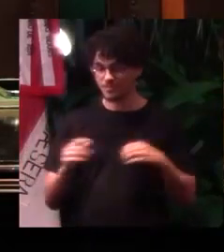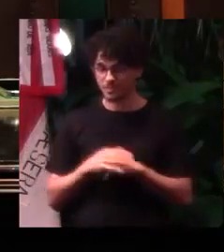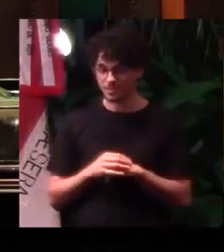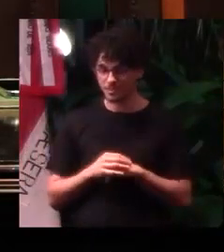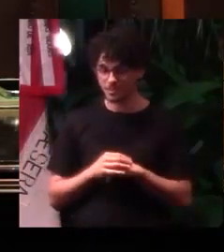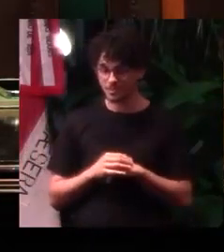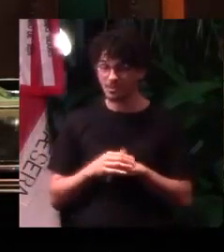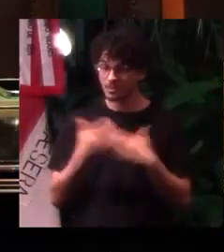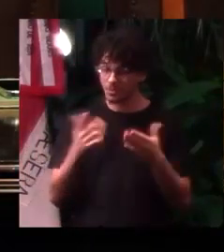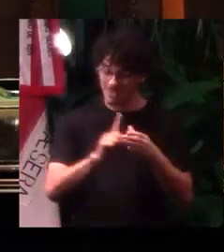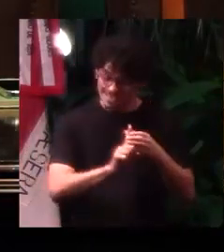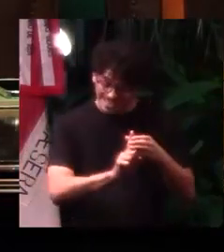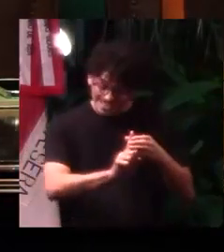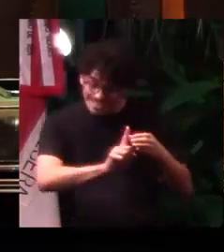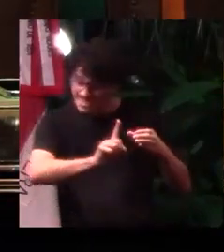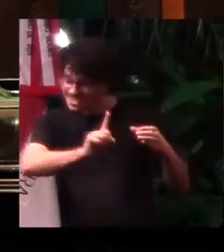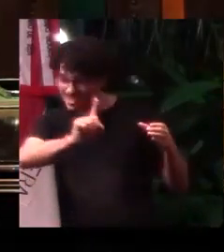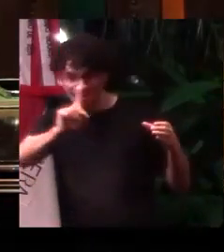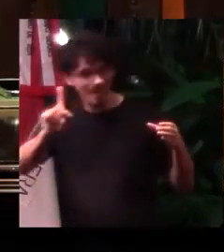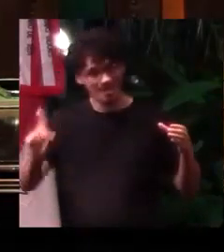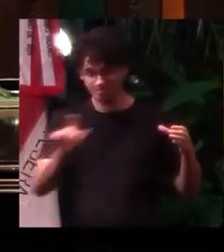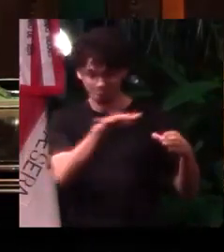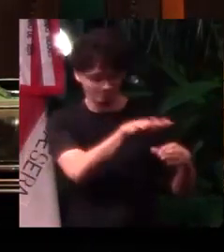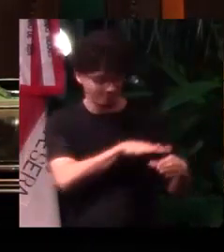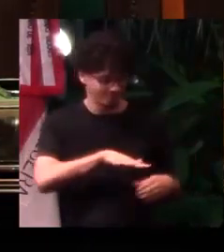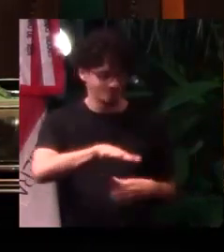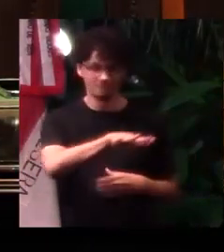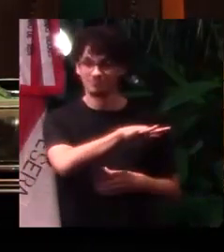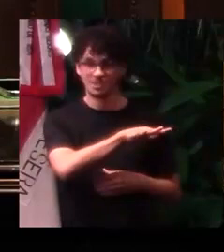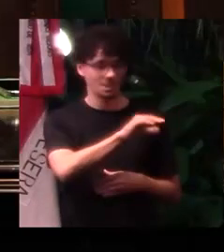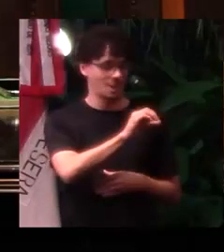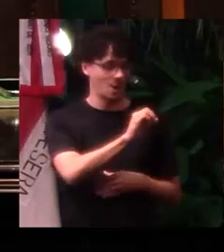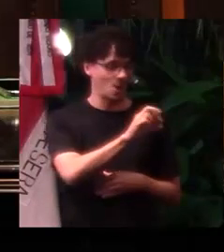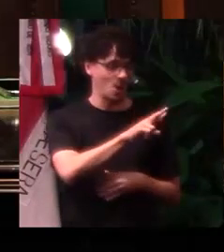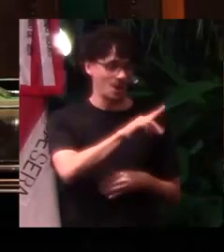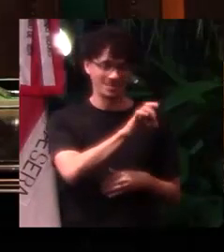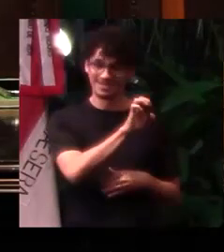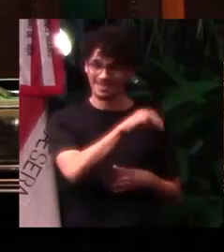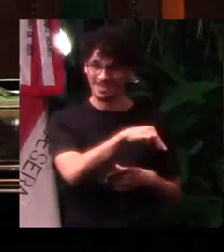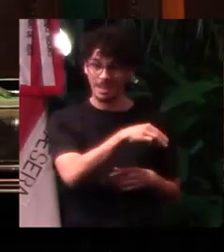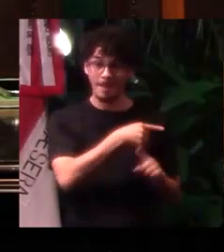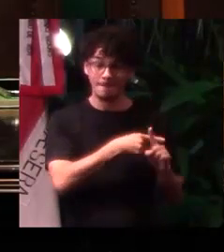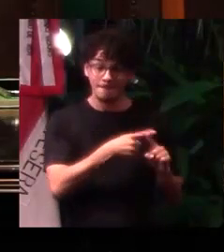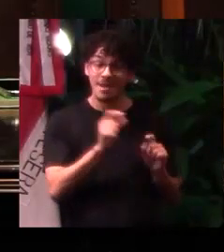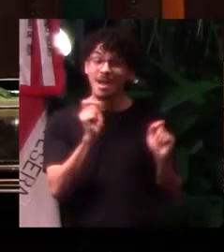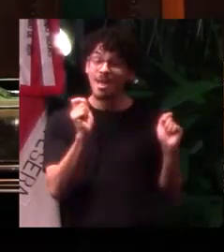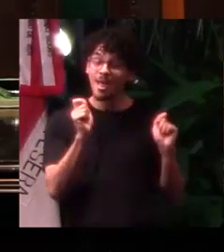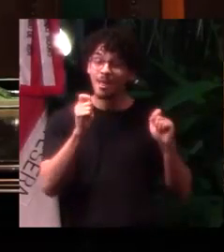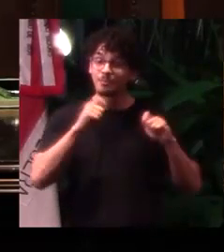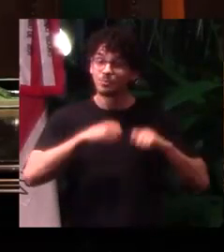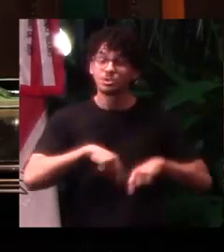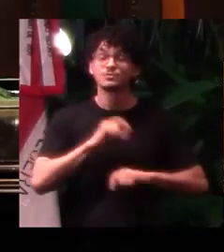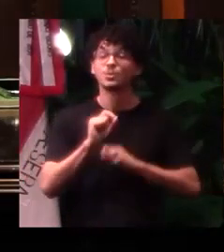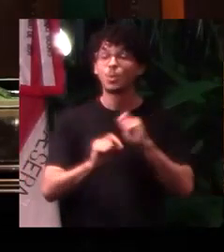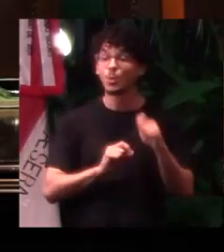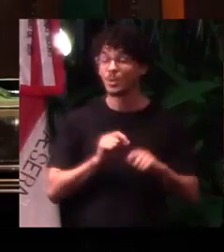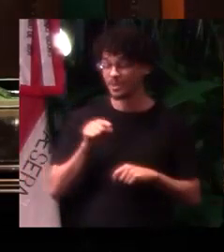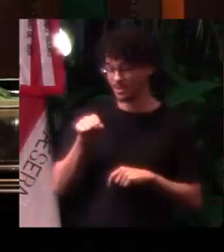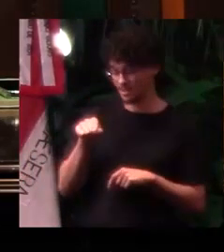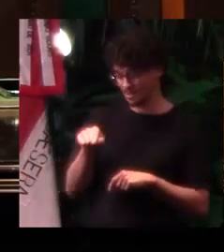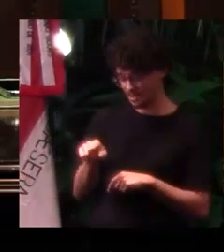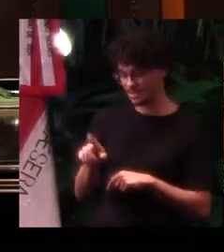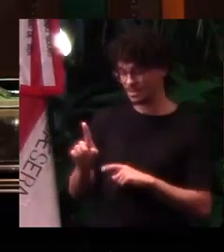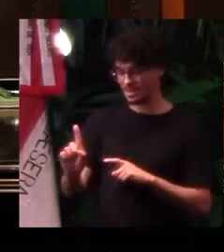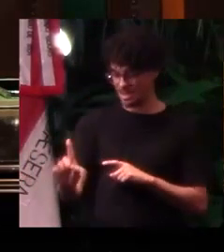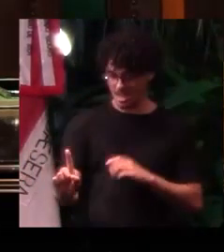ele sai completamente dessa ordem, mas ele permite exatamente que haja, a partir